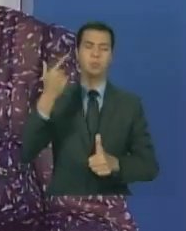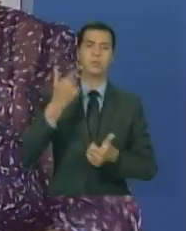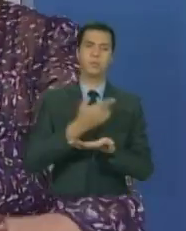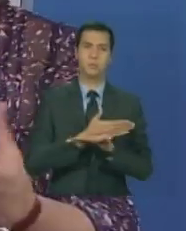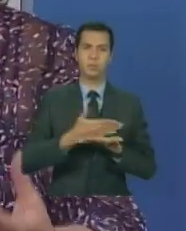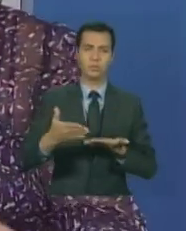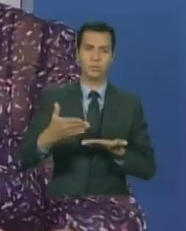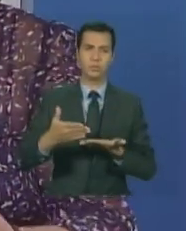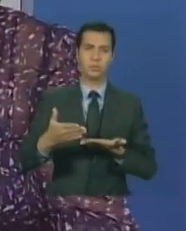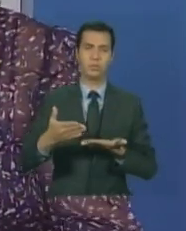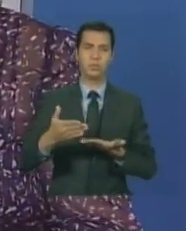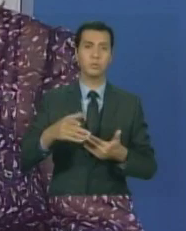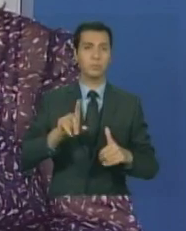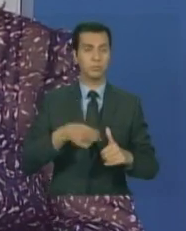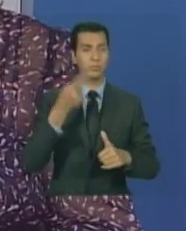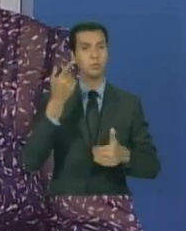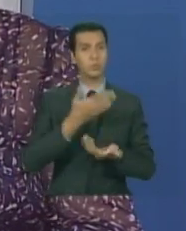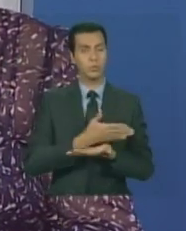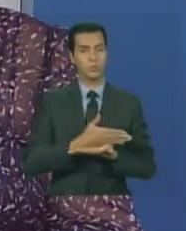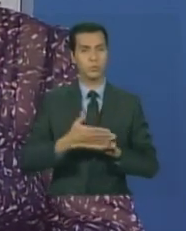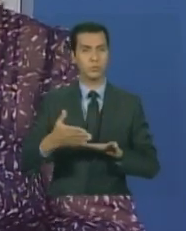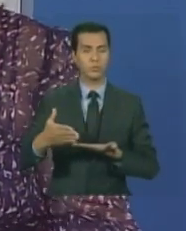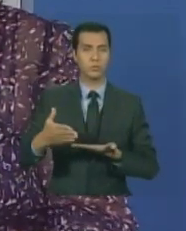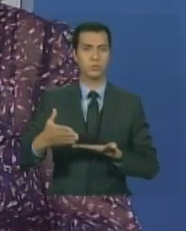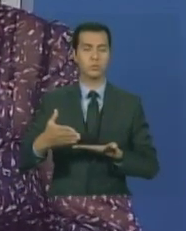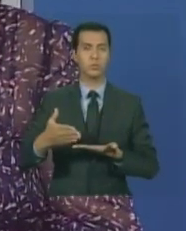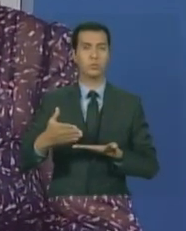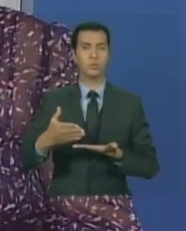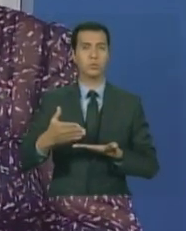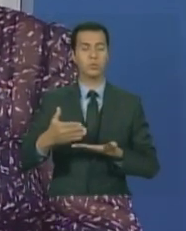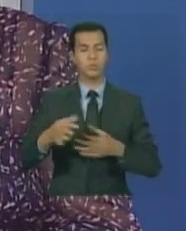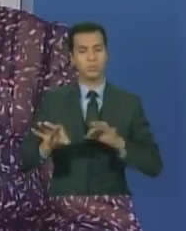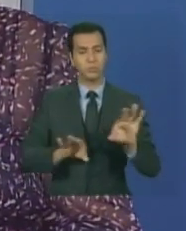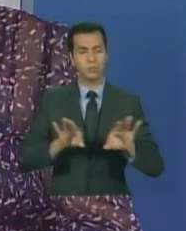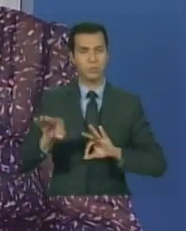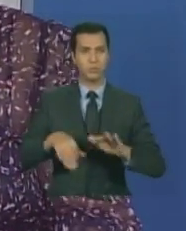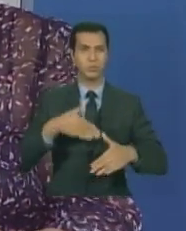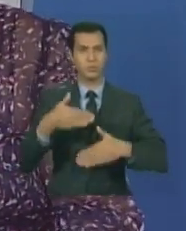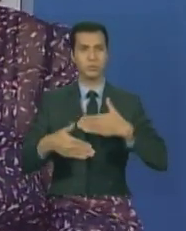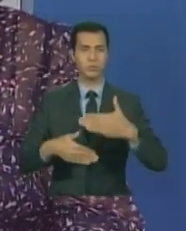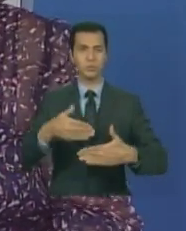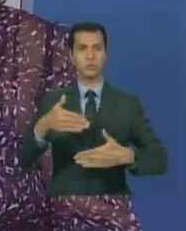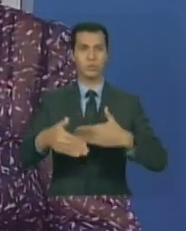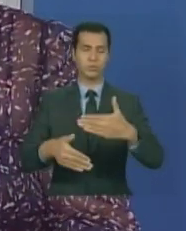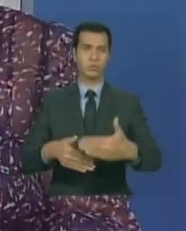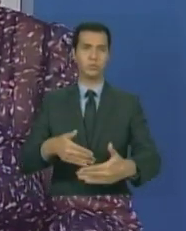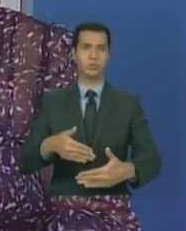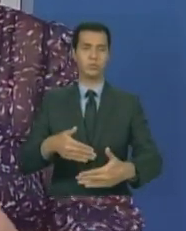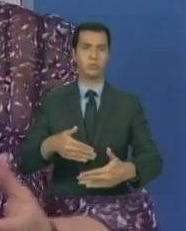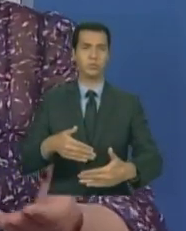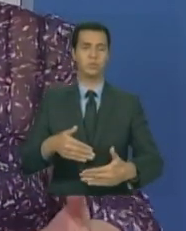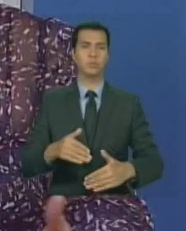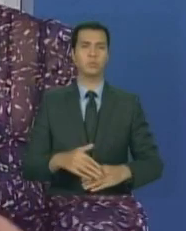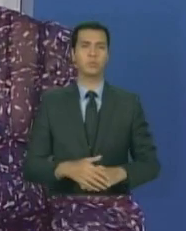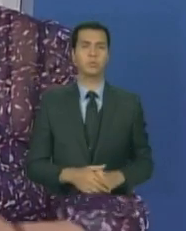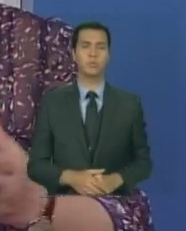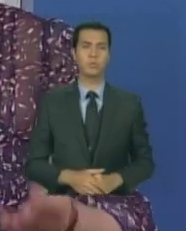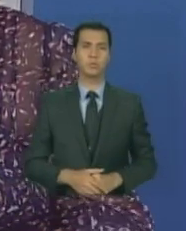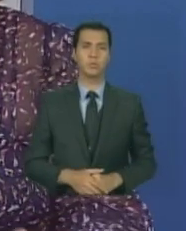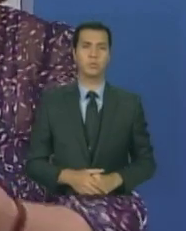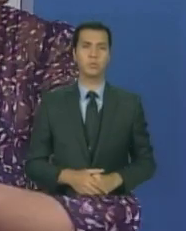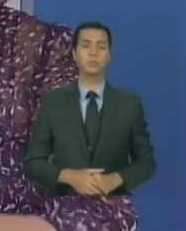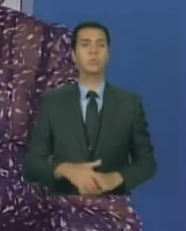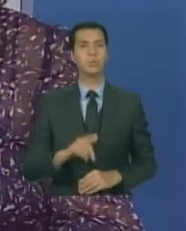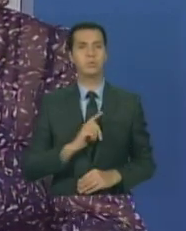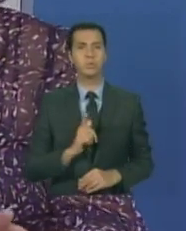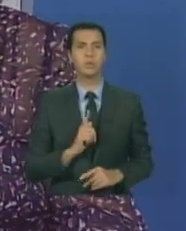um primeiro pontapé nesse sentido da gente iniciar esse processo da instituição dessas equipes, uma coisa muito mais de